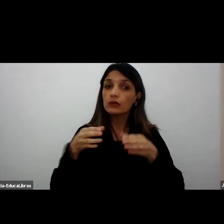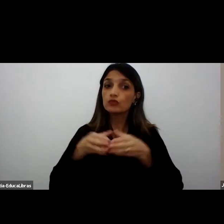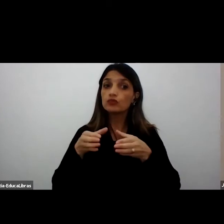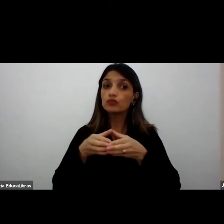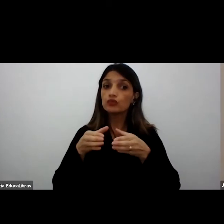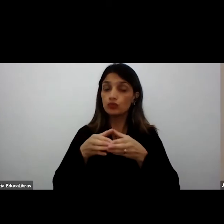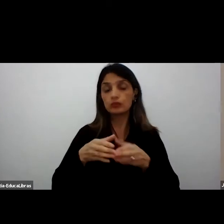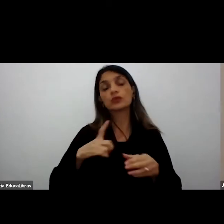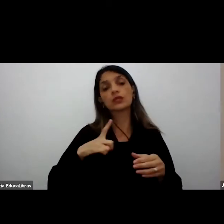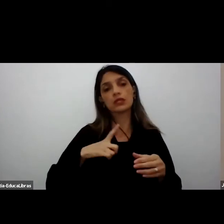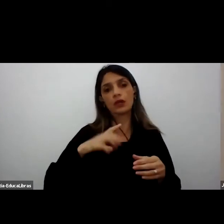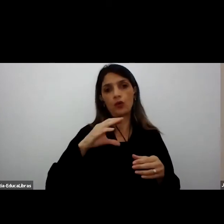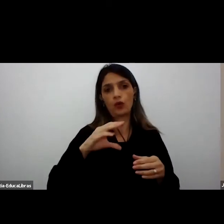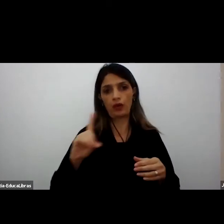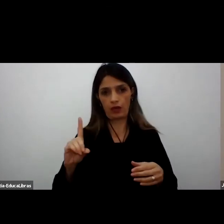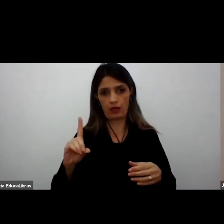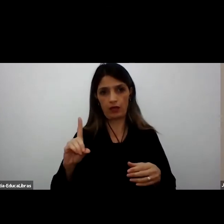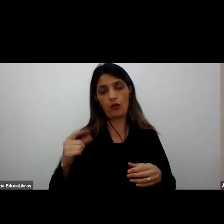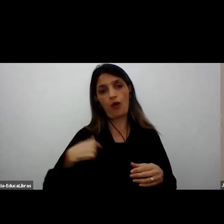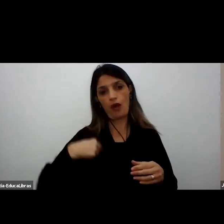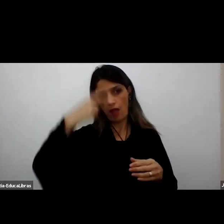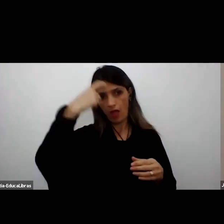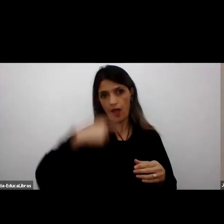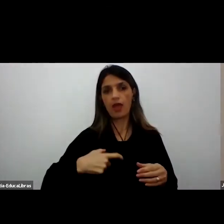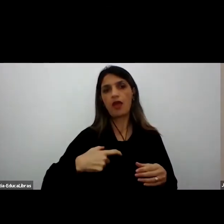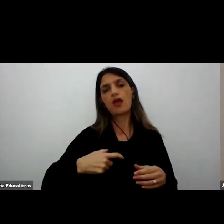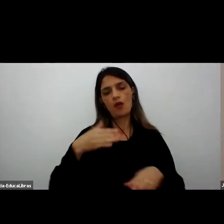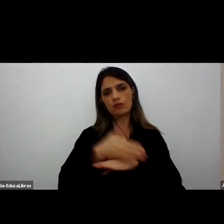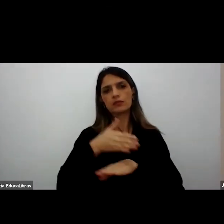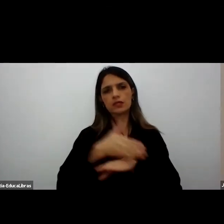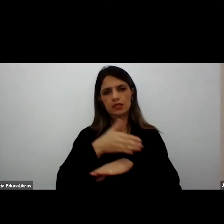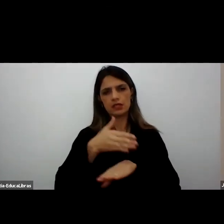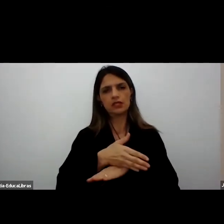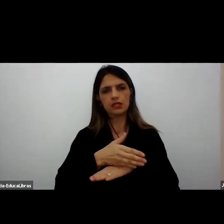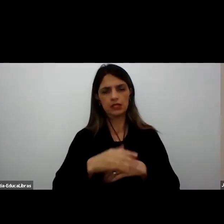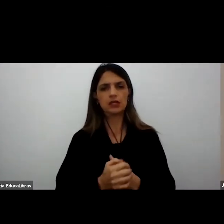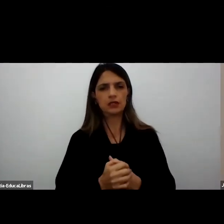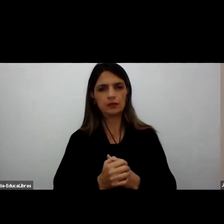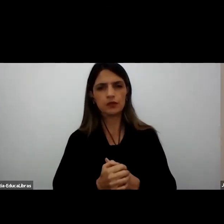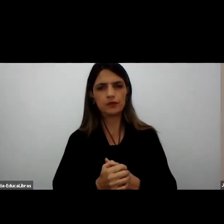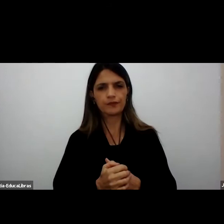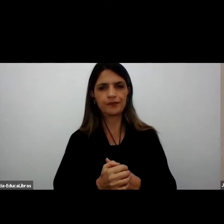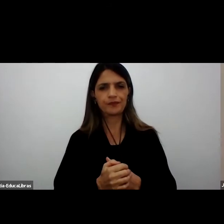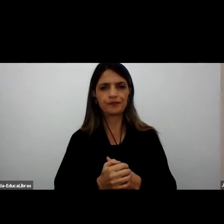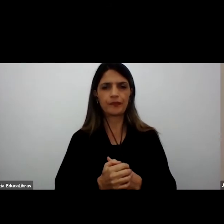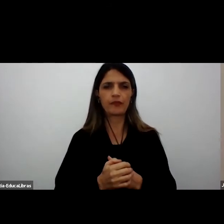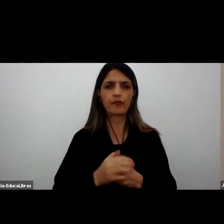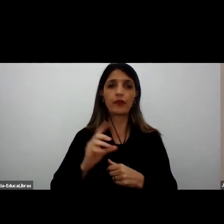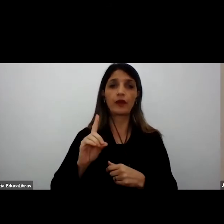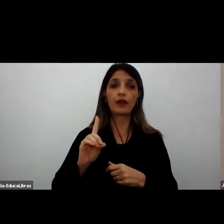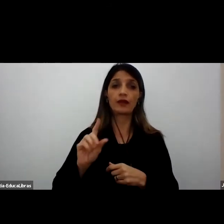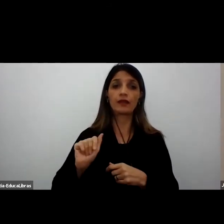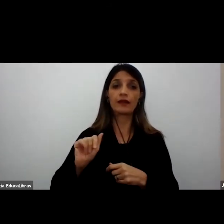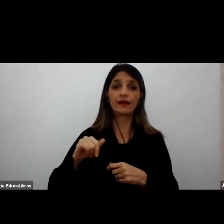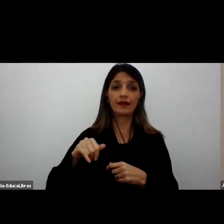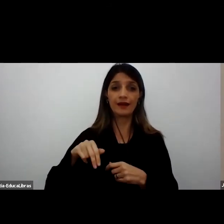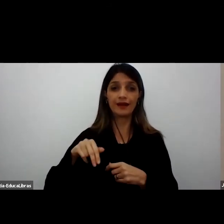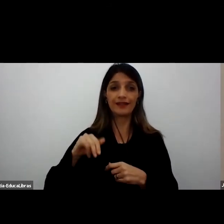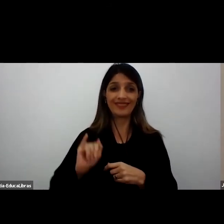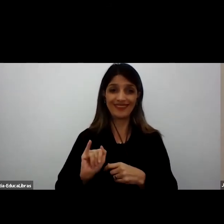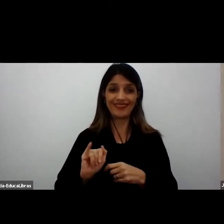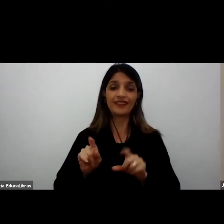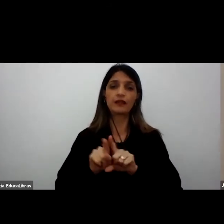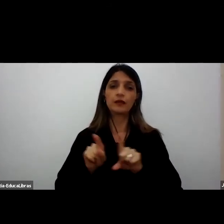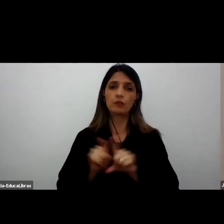coordenador, do qual eu sou uma das membros. A Dani Fiabani, que vai apresentar para vocês o documento